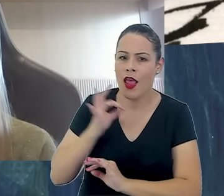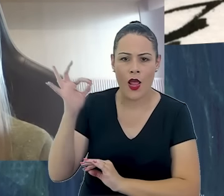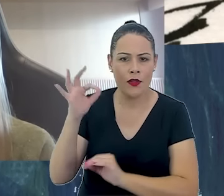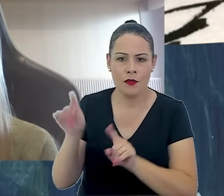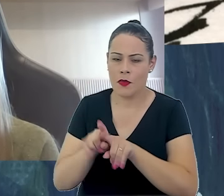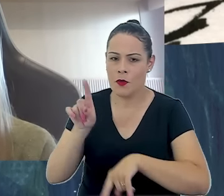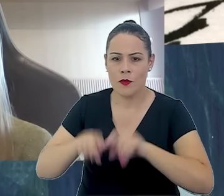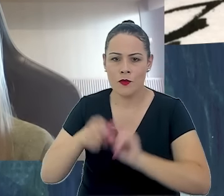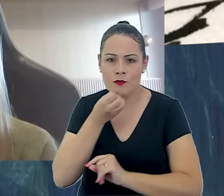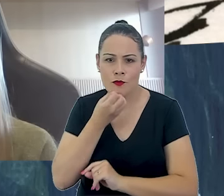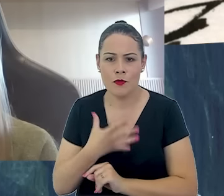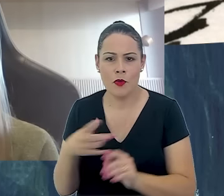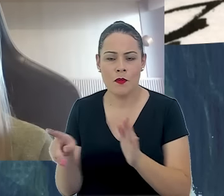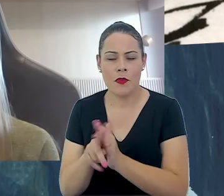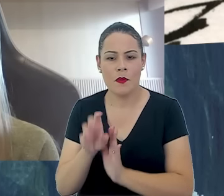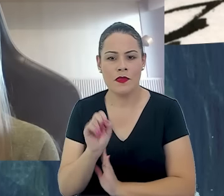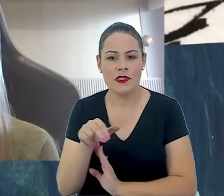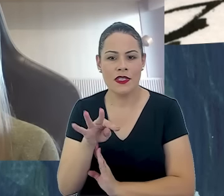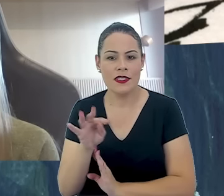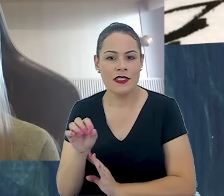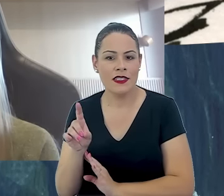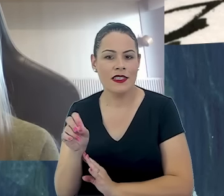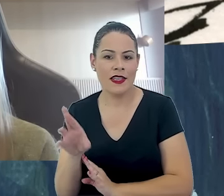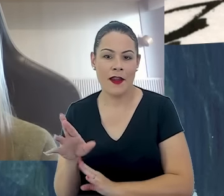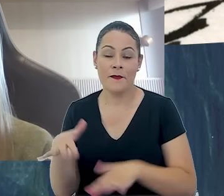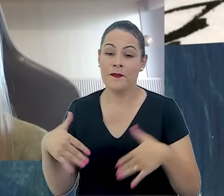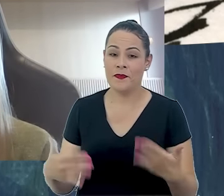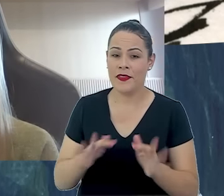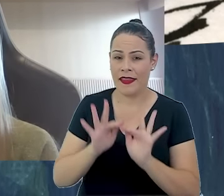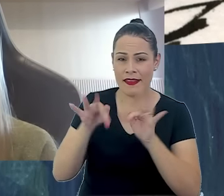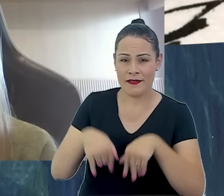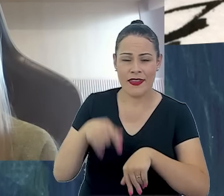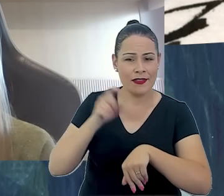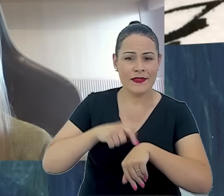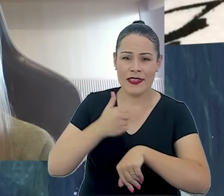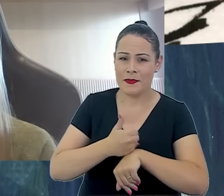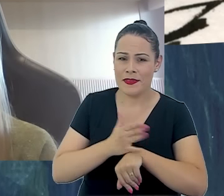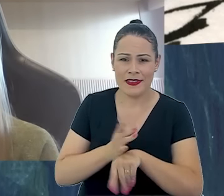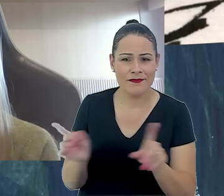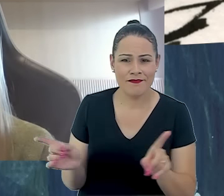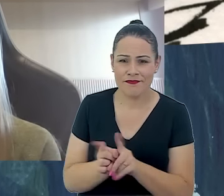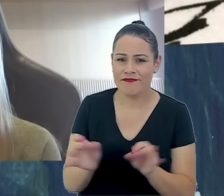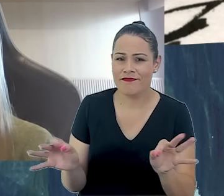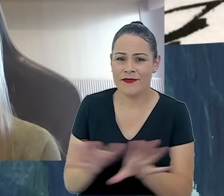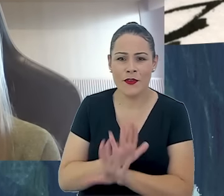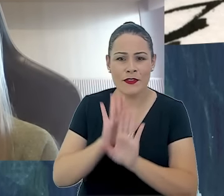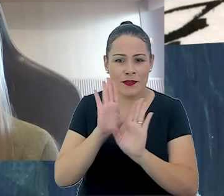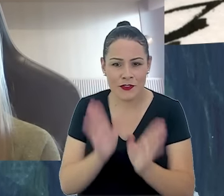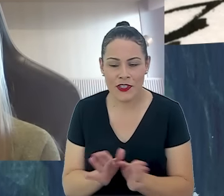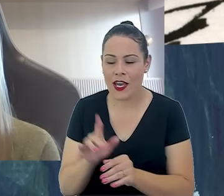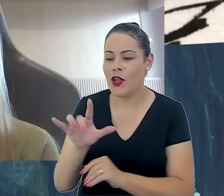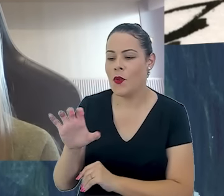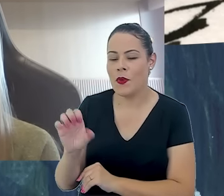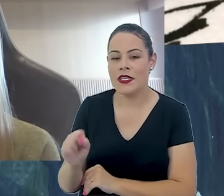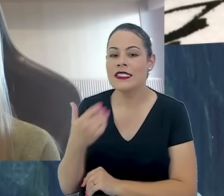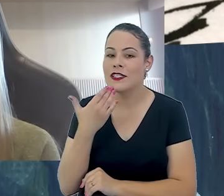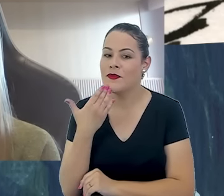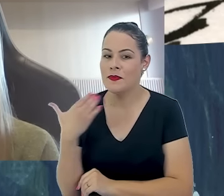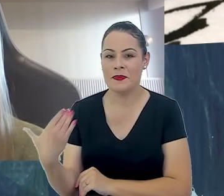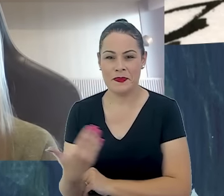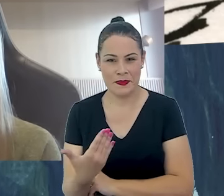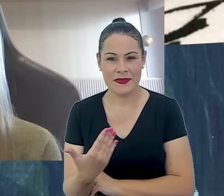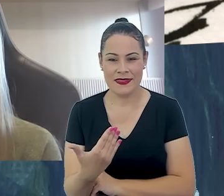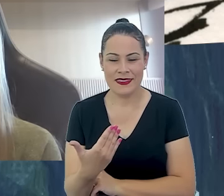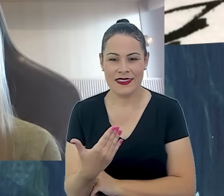excelente, né? Um produto muito bom, inclusive do Santander. Mas enfim, a gente já esgotou o tempo aqui, infelizmente. Luiz, eu vou